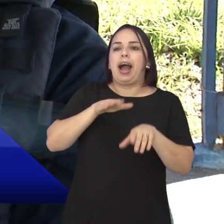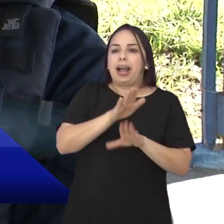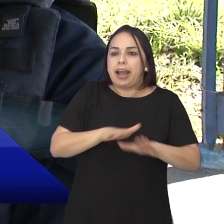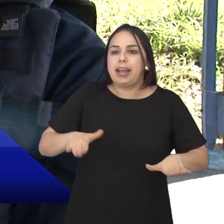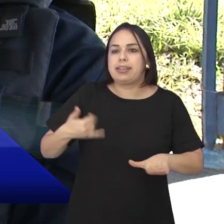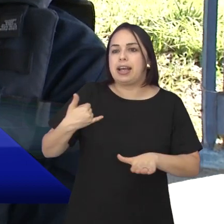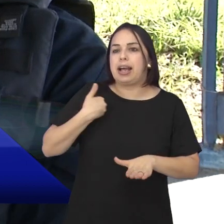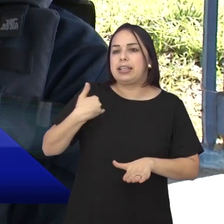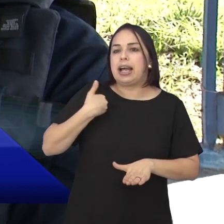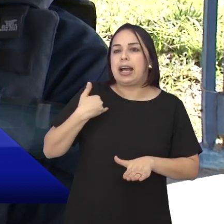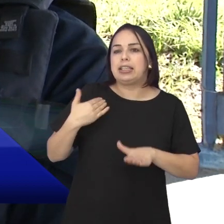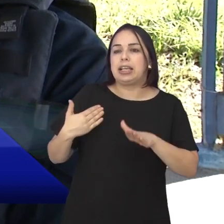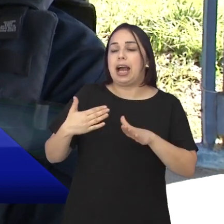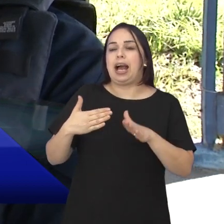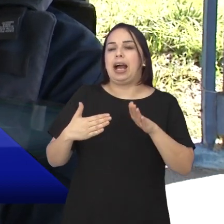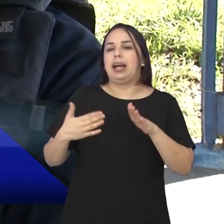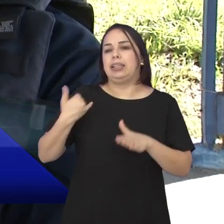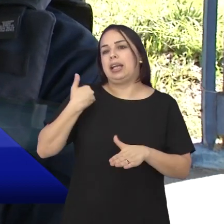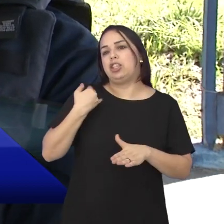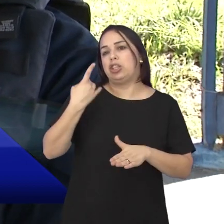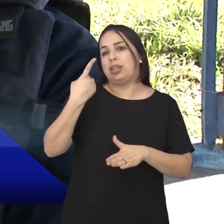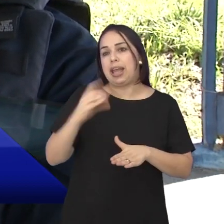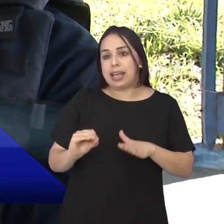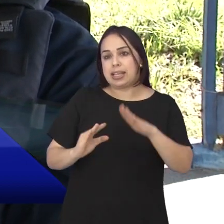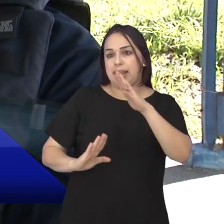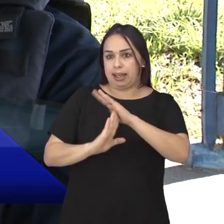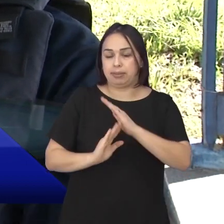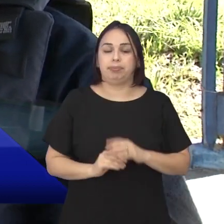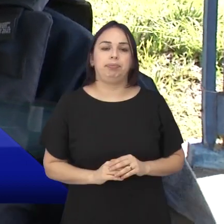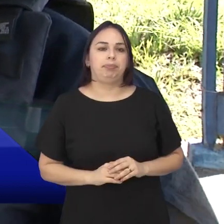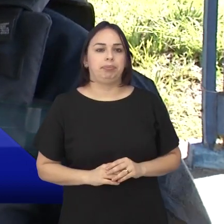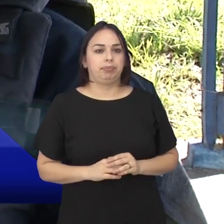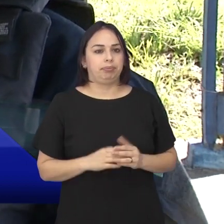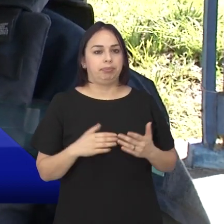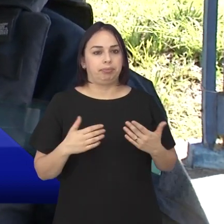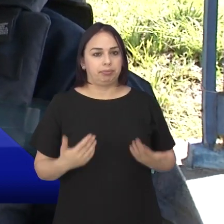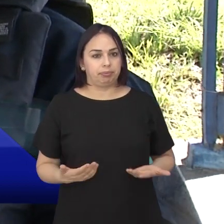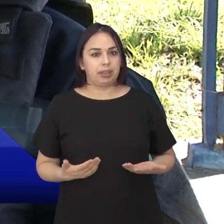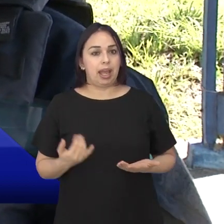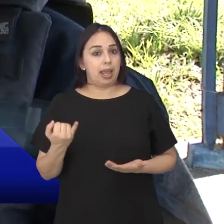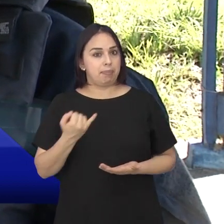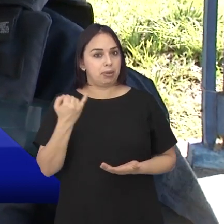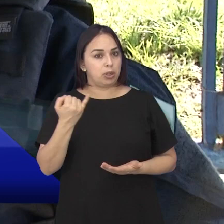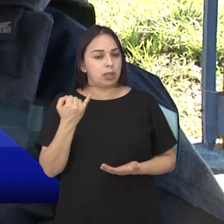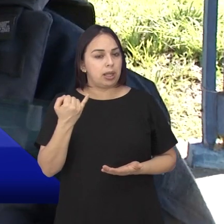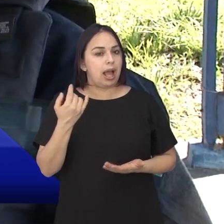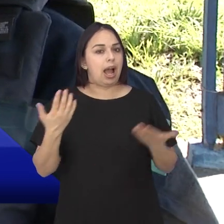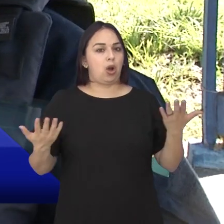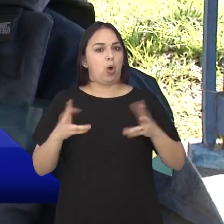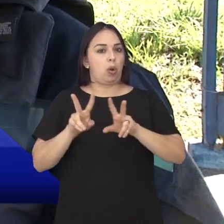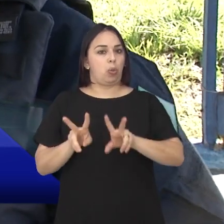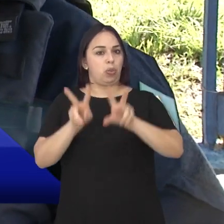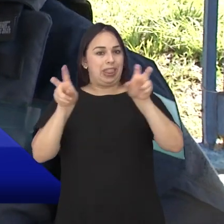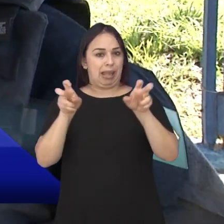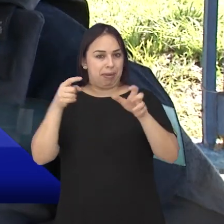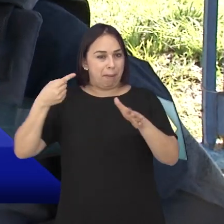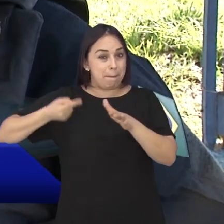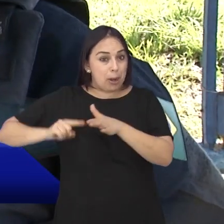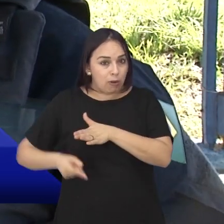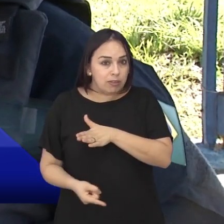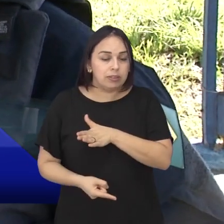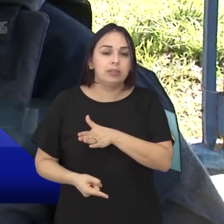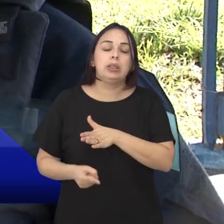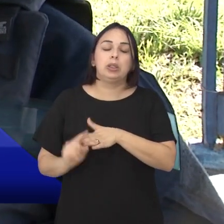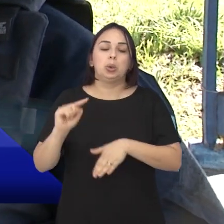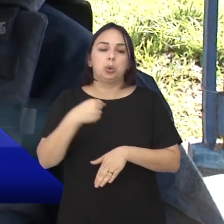10 anos, enfim, uma criança pequena? É importante também, assim, se aprofundando um pouquinho sobre esse